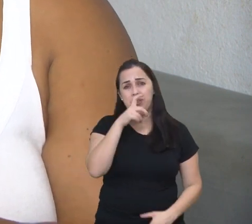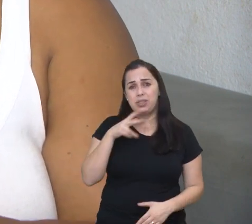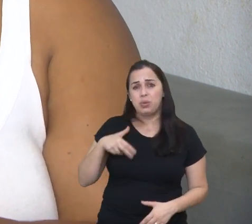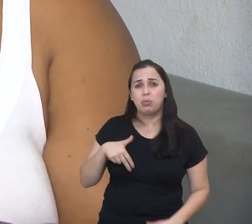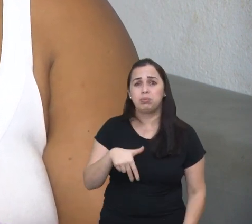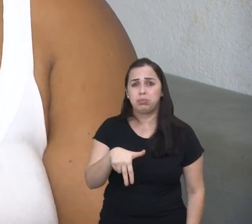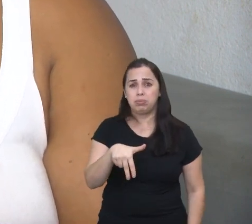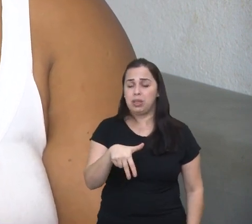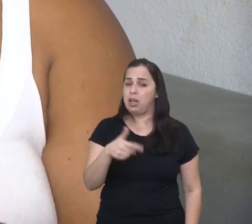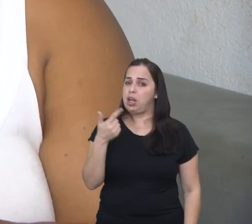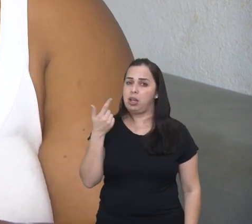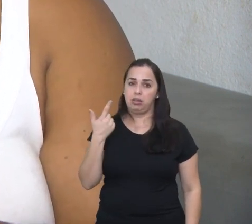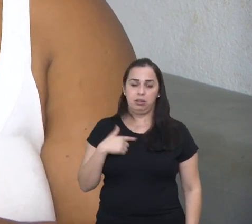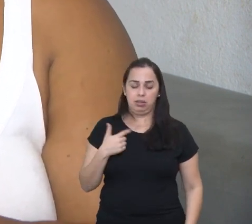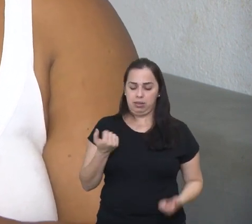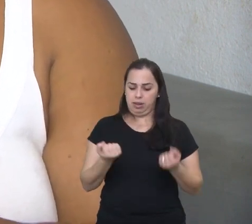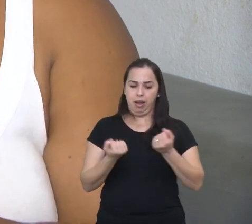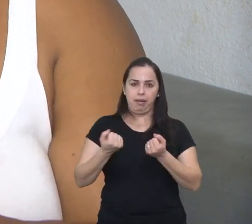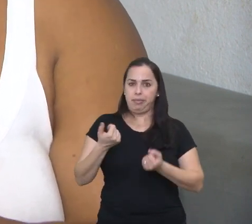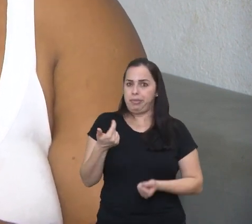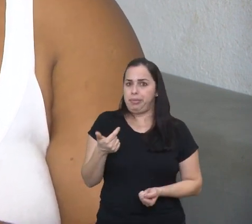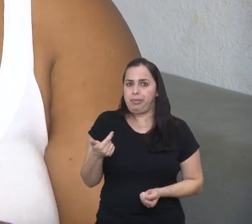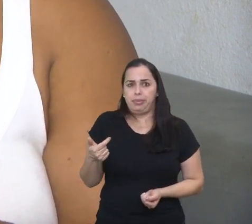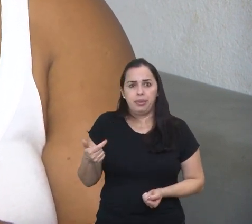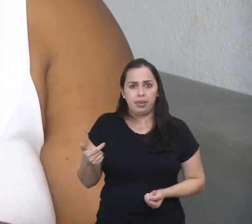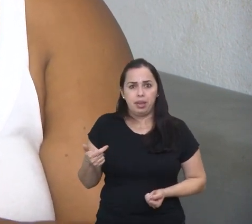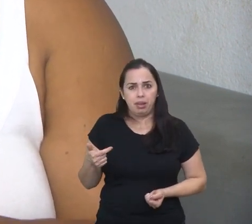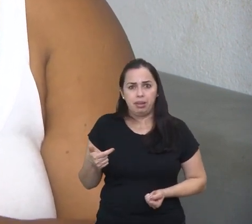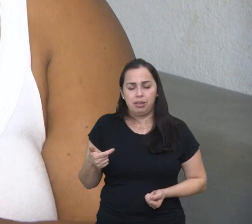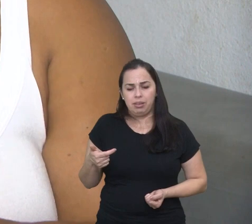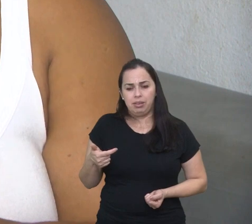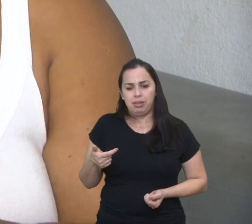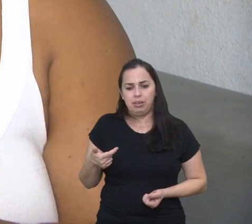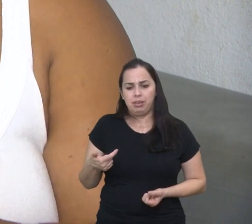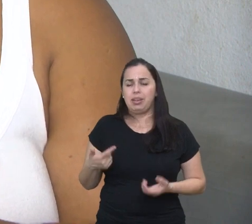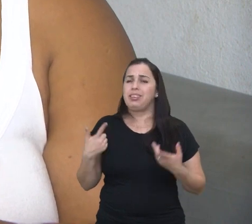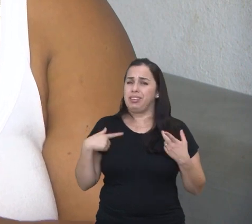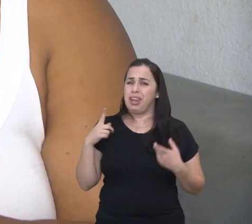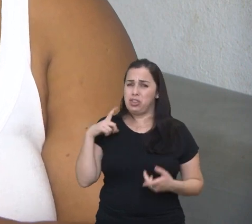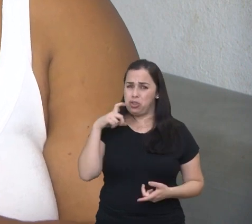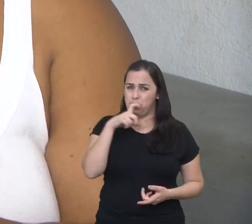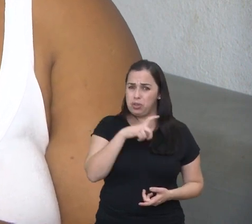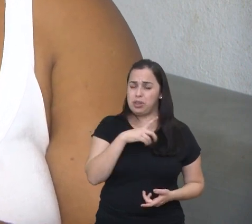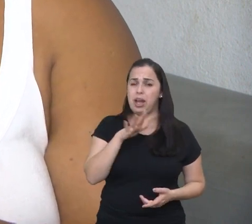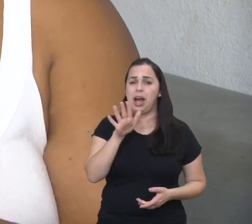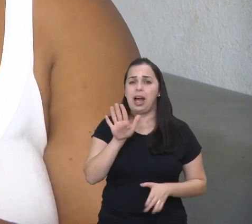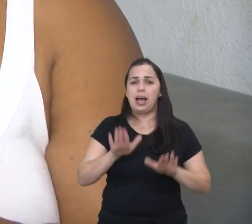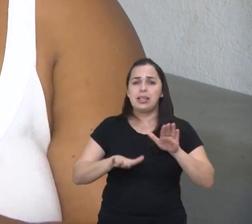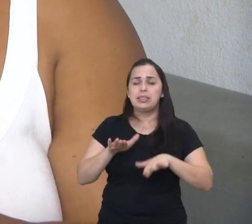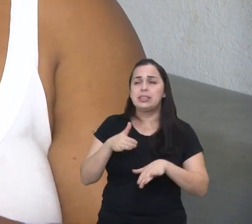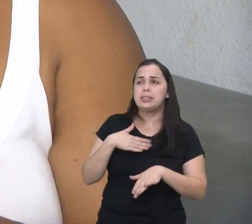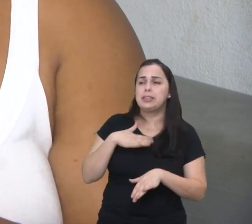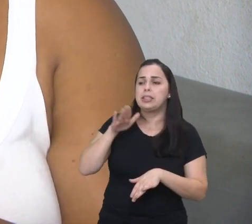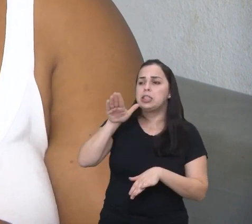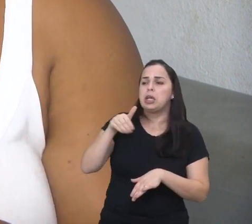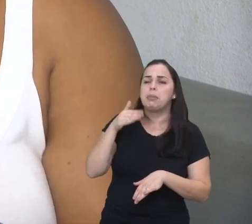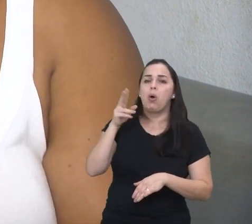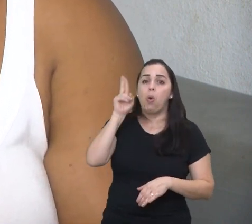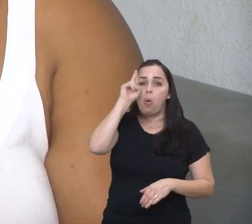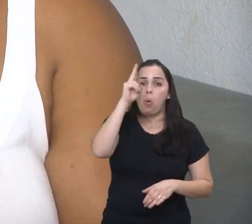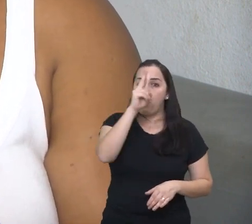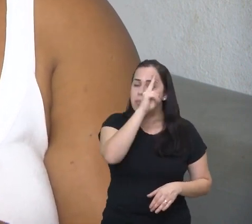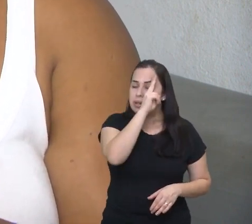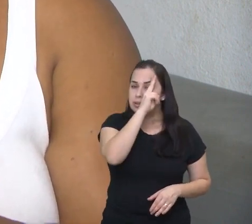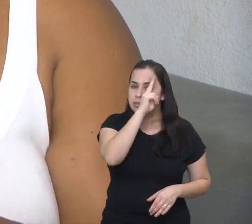dificuldade de locomoção. Eu não tenho carro, né? E aí é uma dificuldade muito grande, inclusive quando a gente precisa chamar